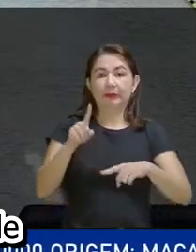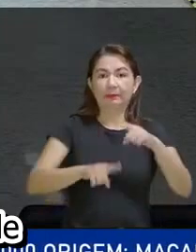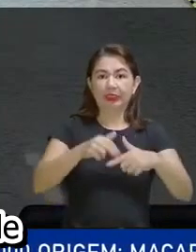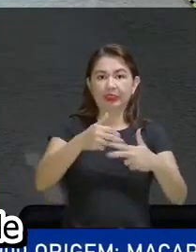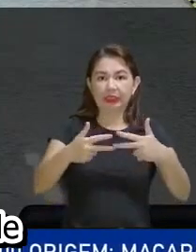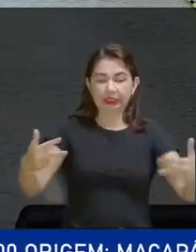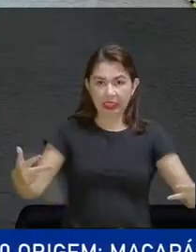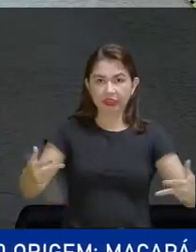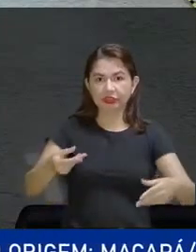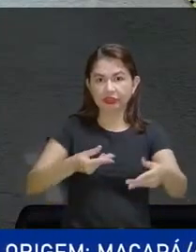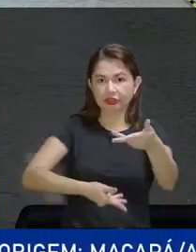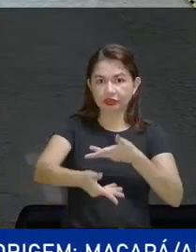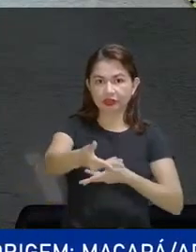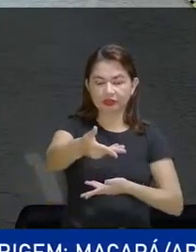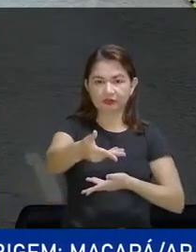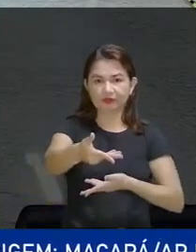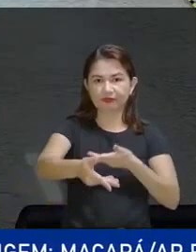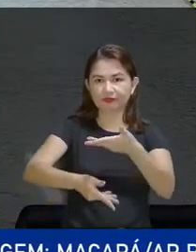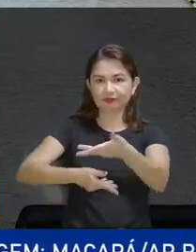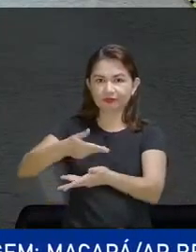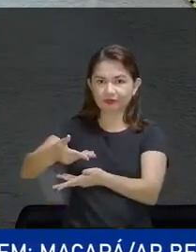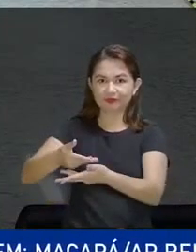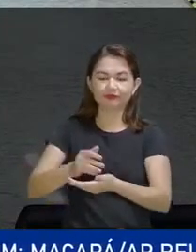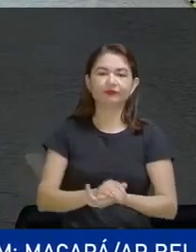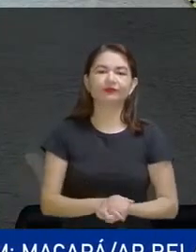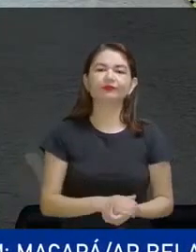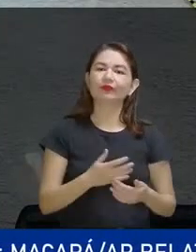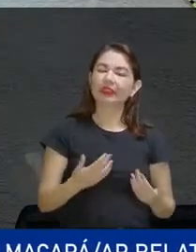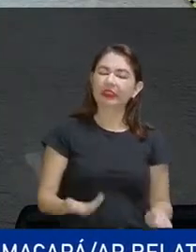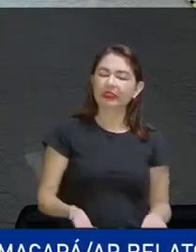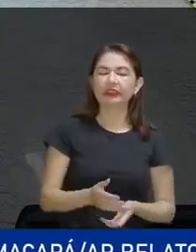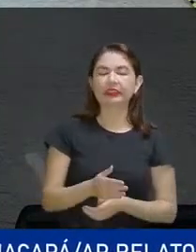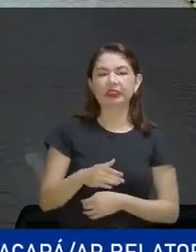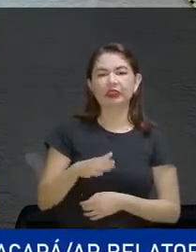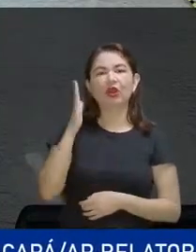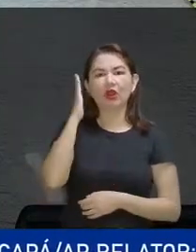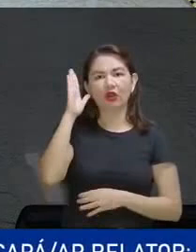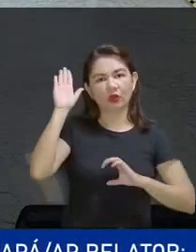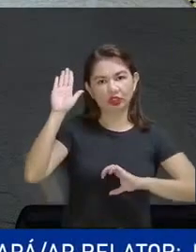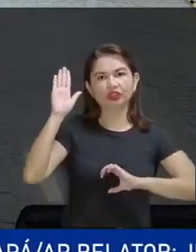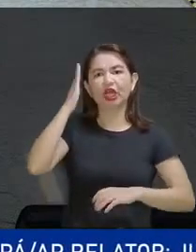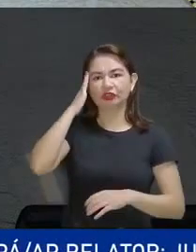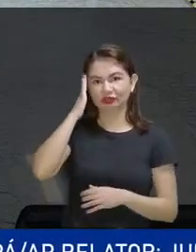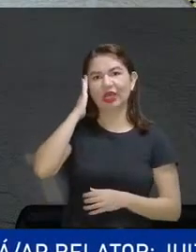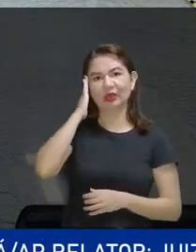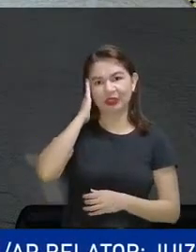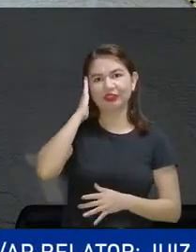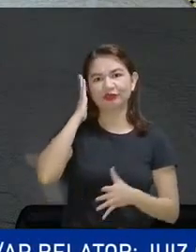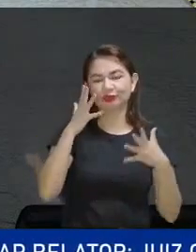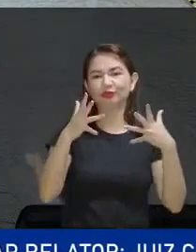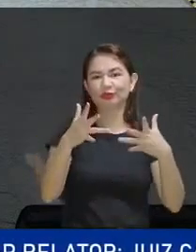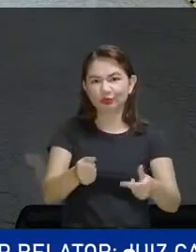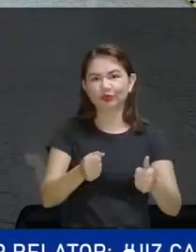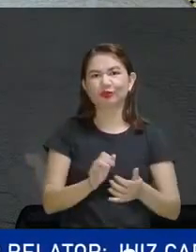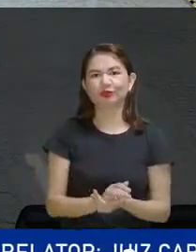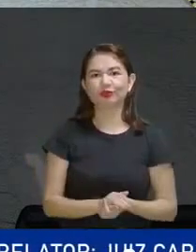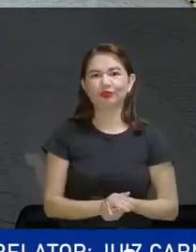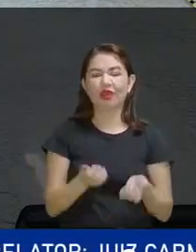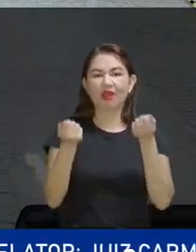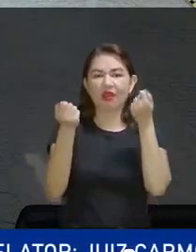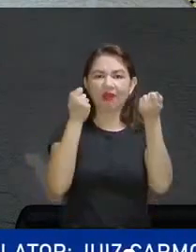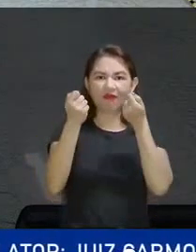em troca de votos. O candidato tinha ciência de todos os atos ilícitos narrados, dos diários